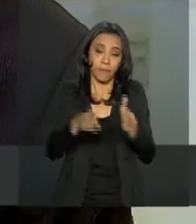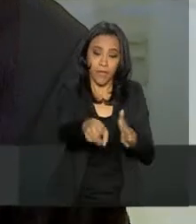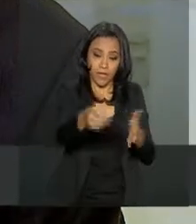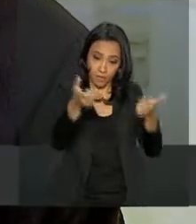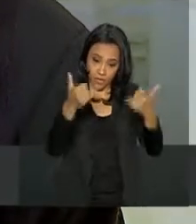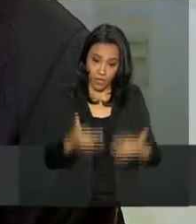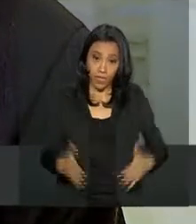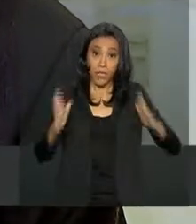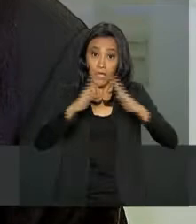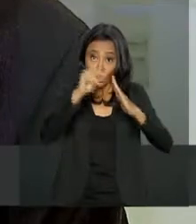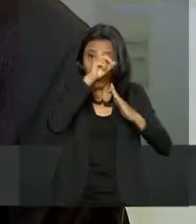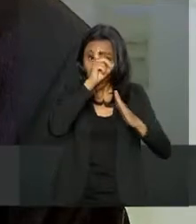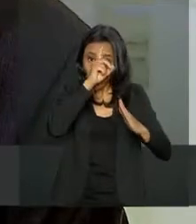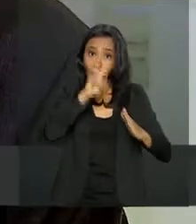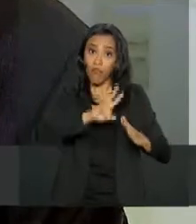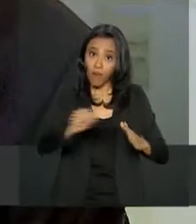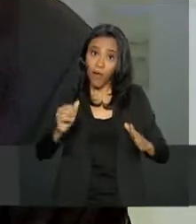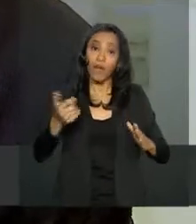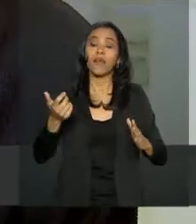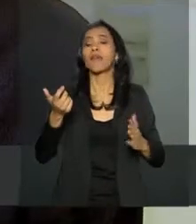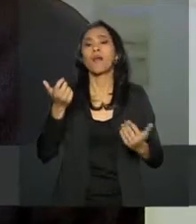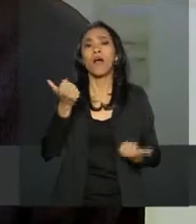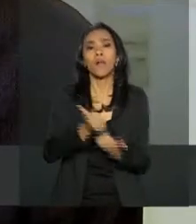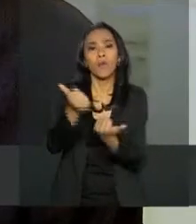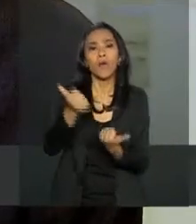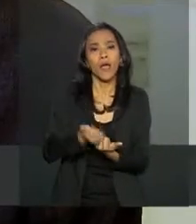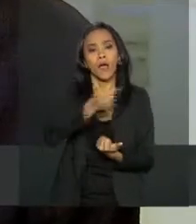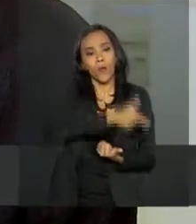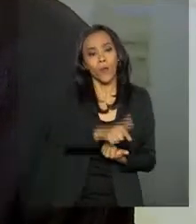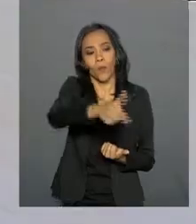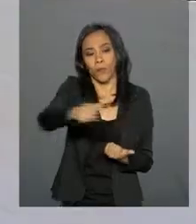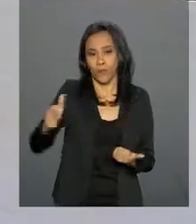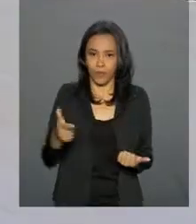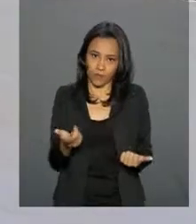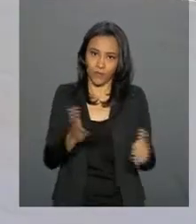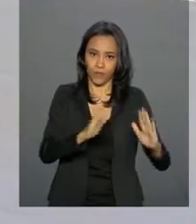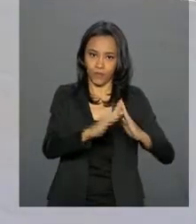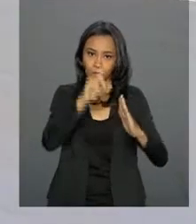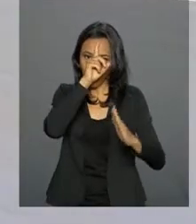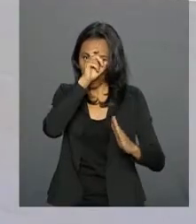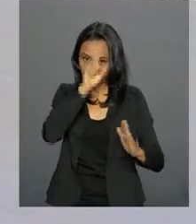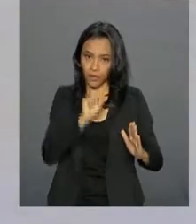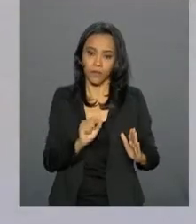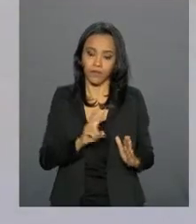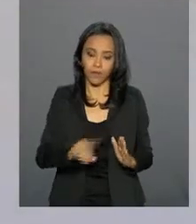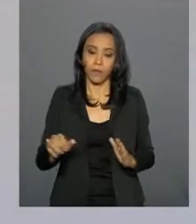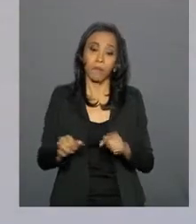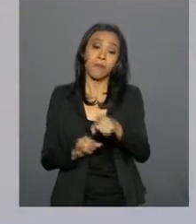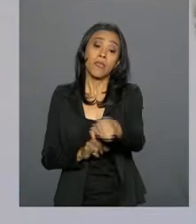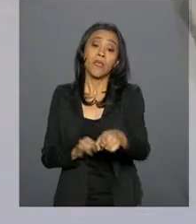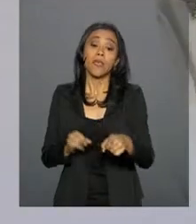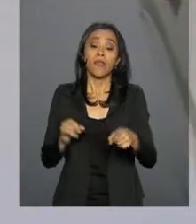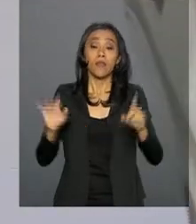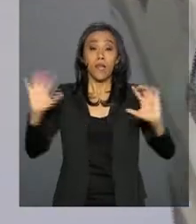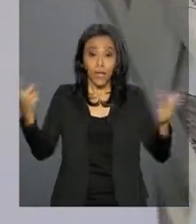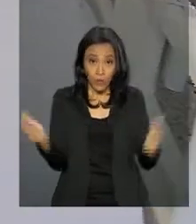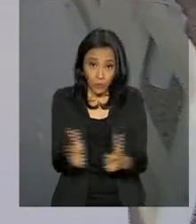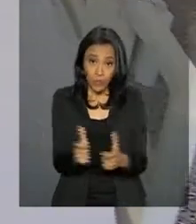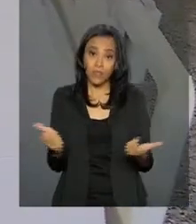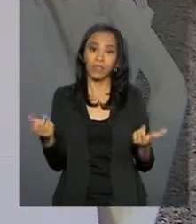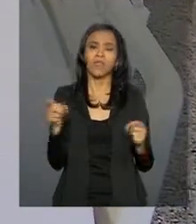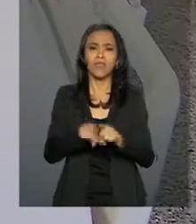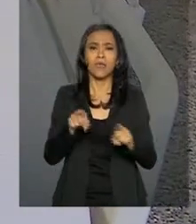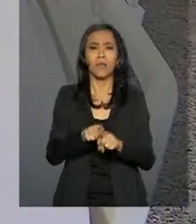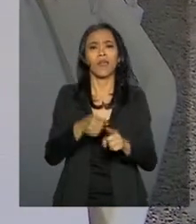apoiar o hospital de urgências que tendo o município gerido pelo estado além de desafogar as emergências reduzir as filas